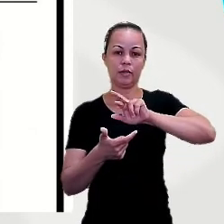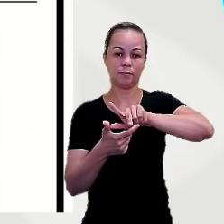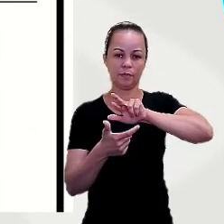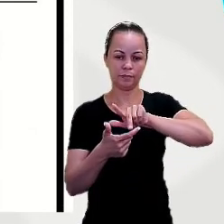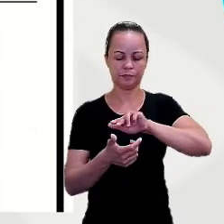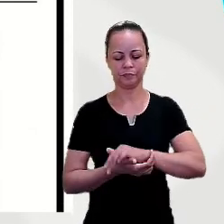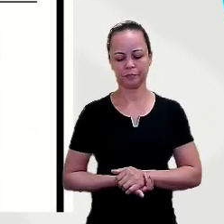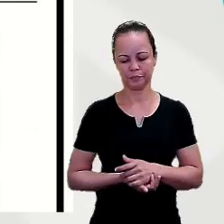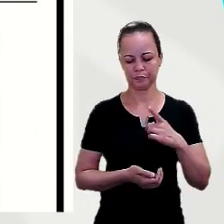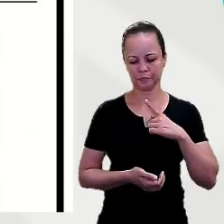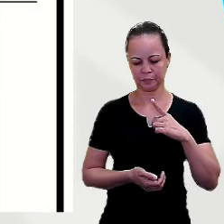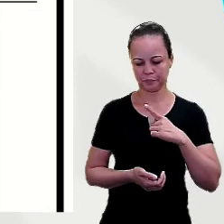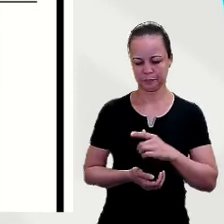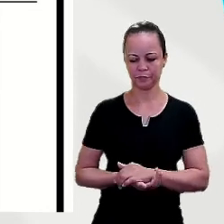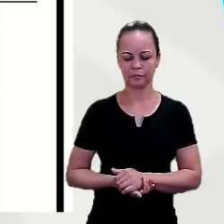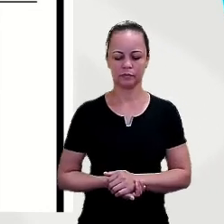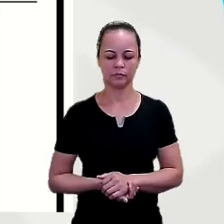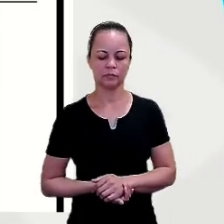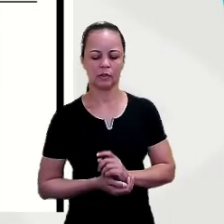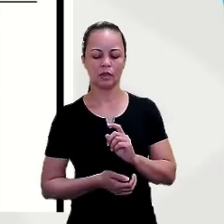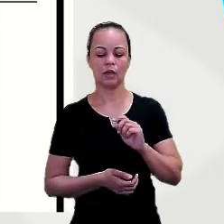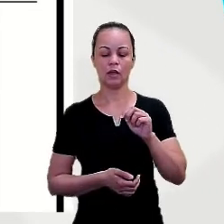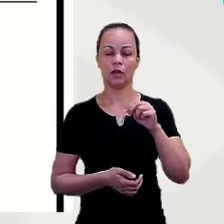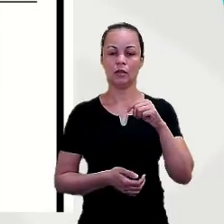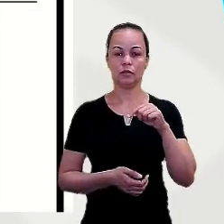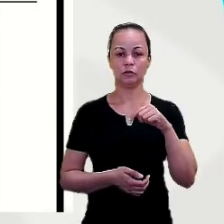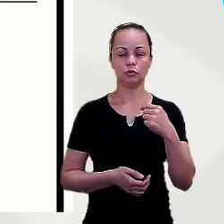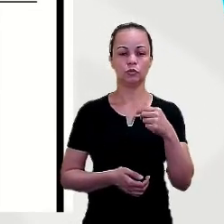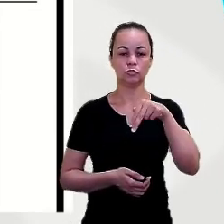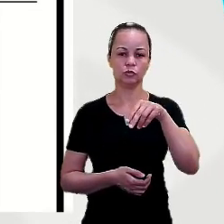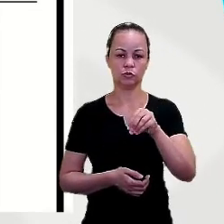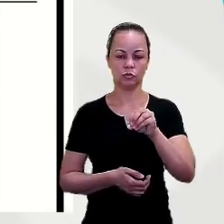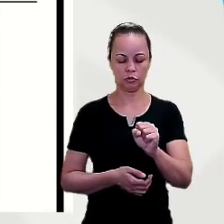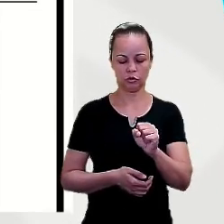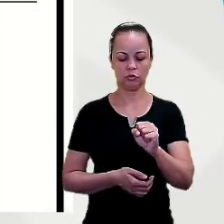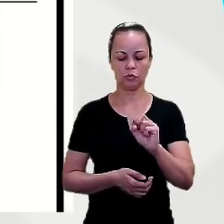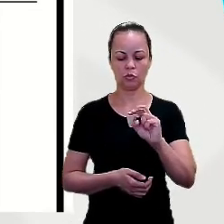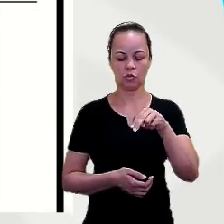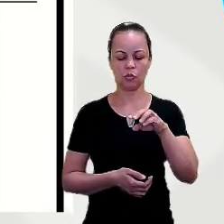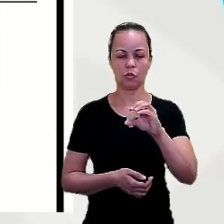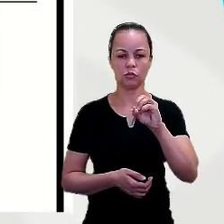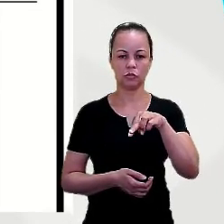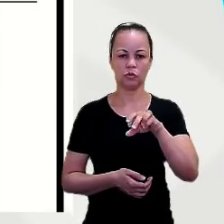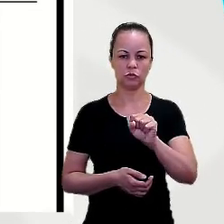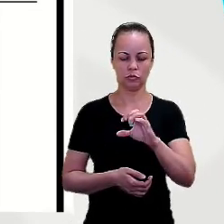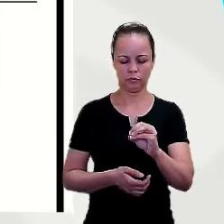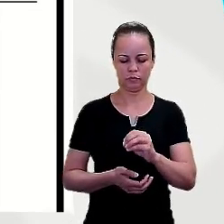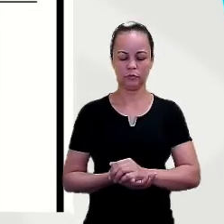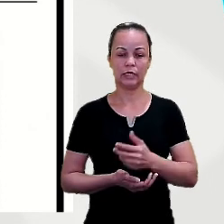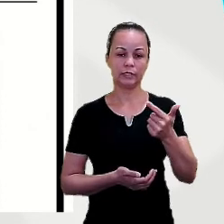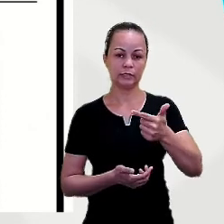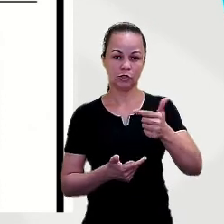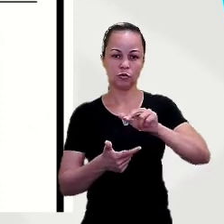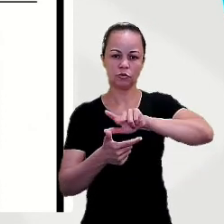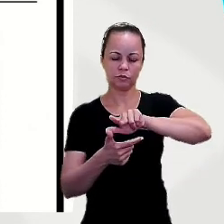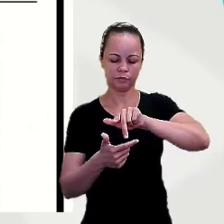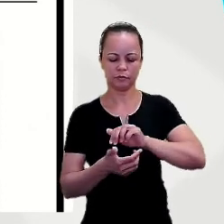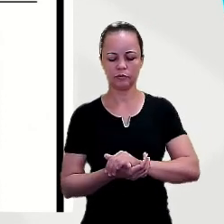nos, conosco. Segunda pessoa do plural, o vos,